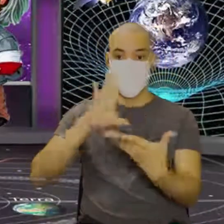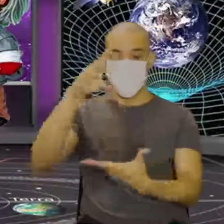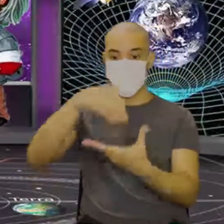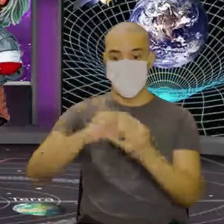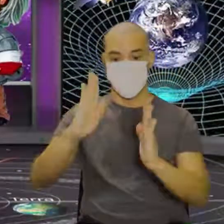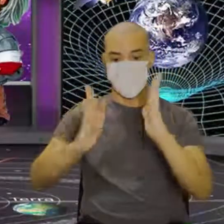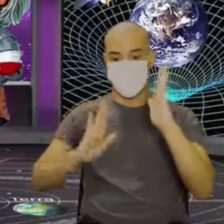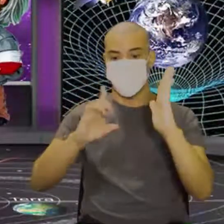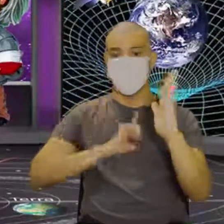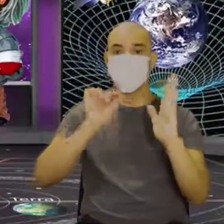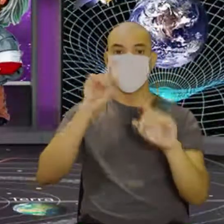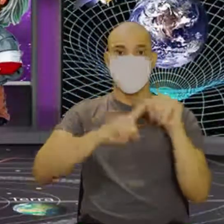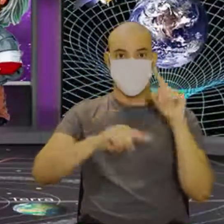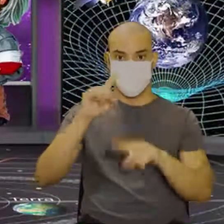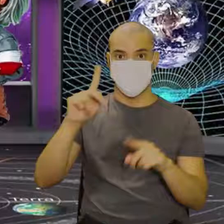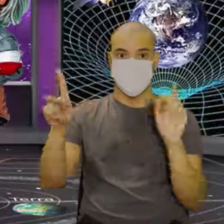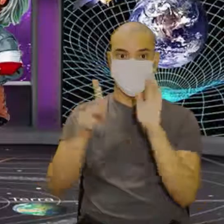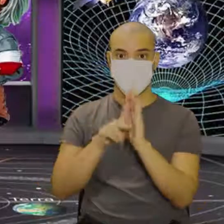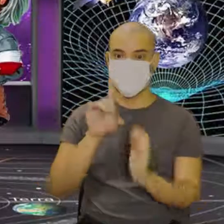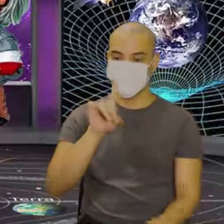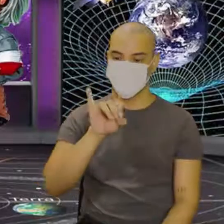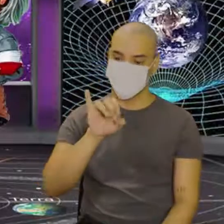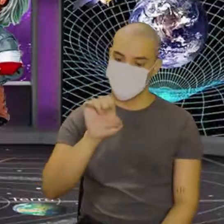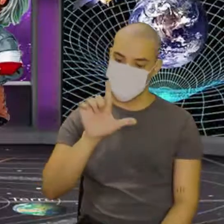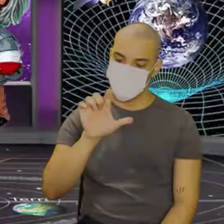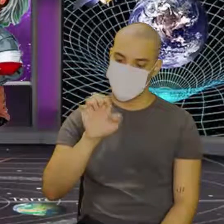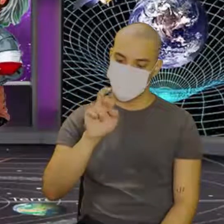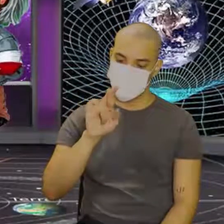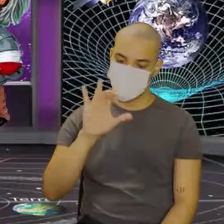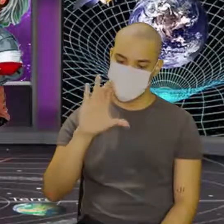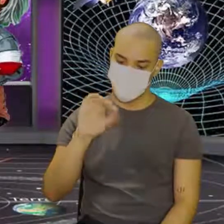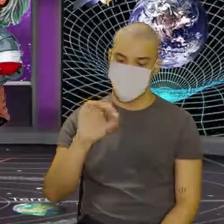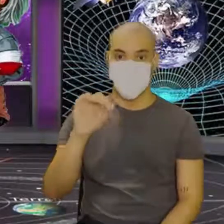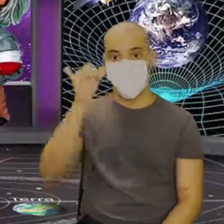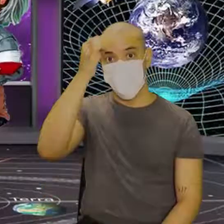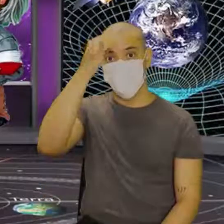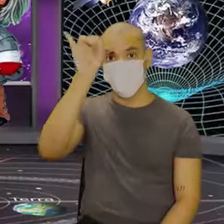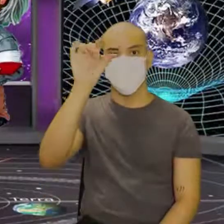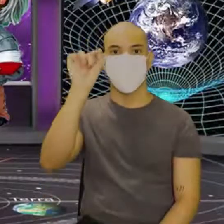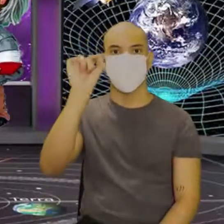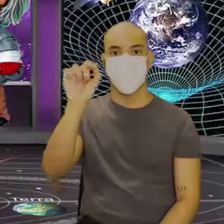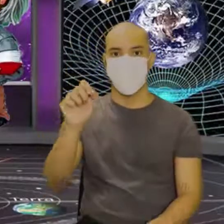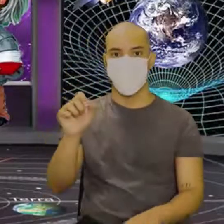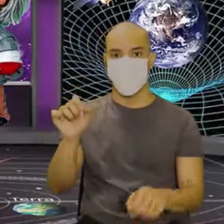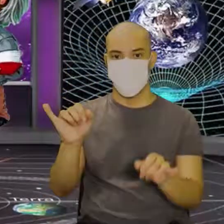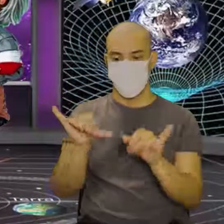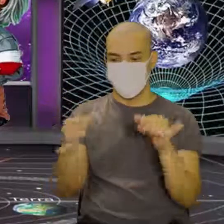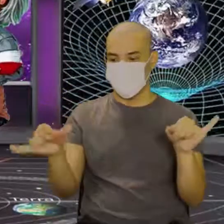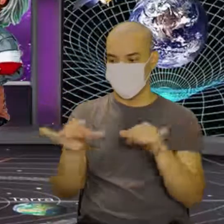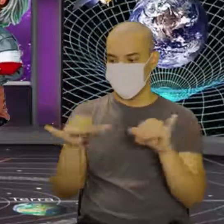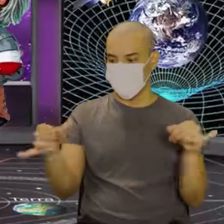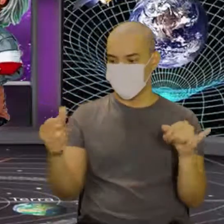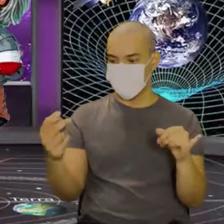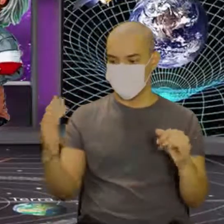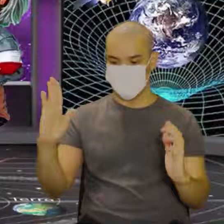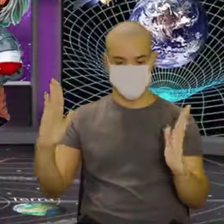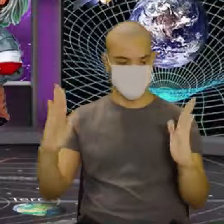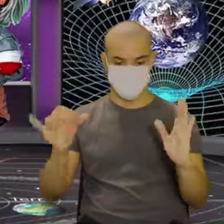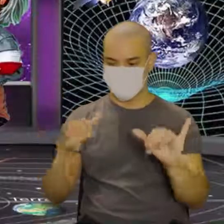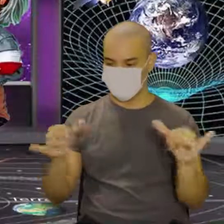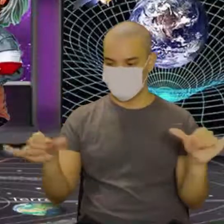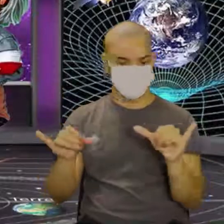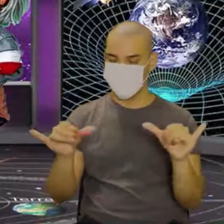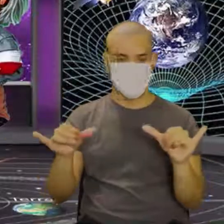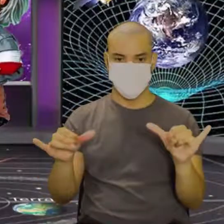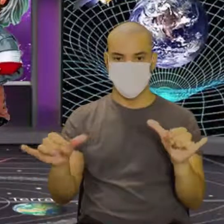eu tenho um material dielétrico que é justamente para impedir essa troca de carga entre as placas condutoras.